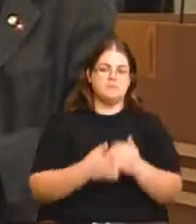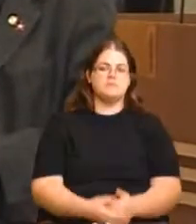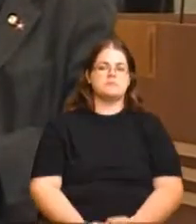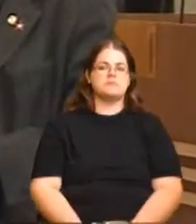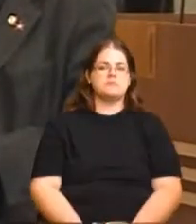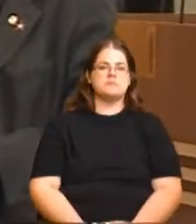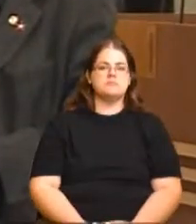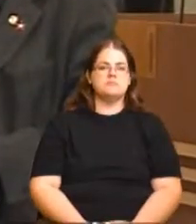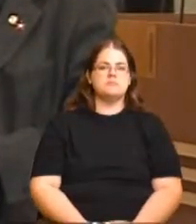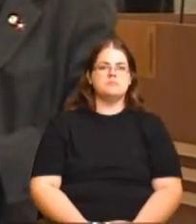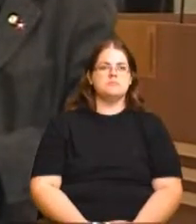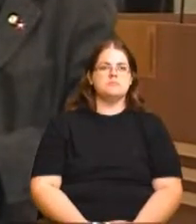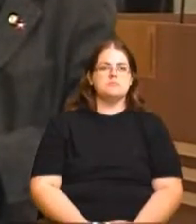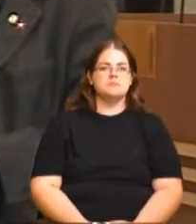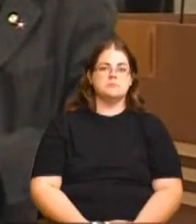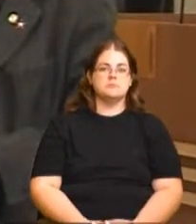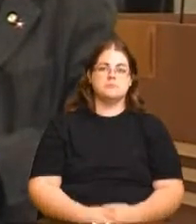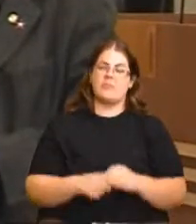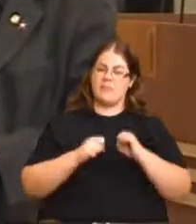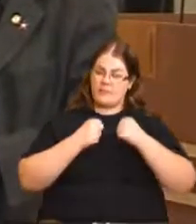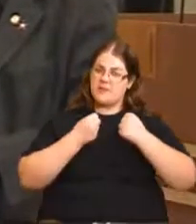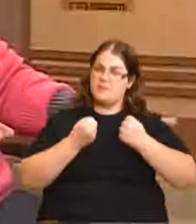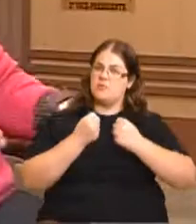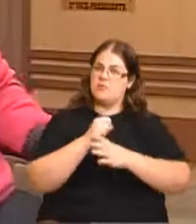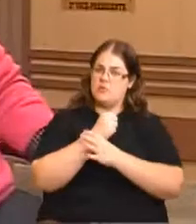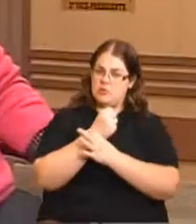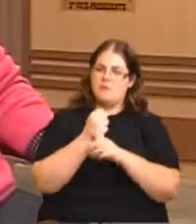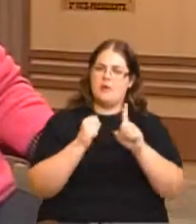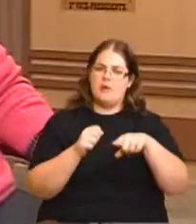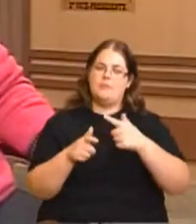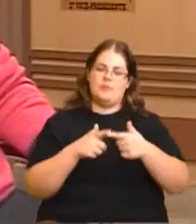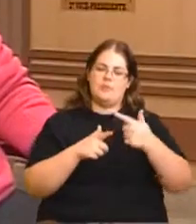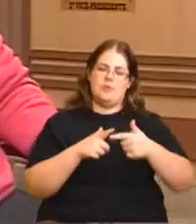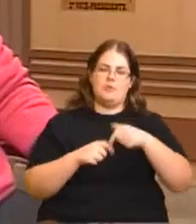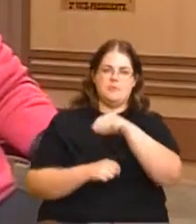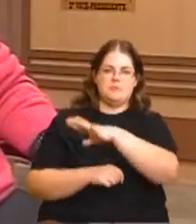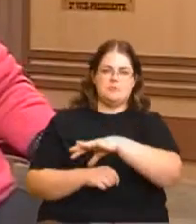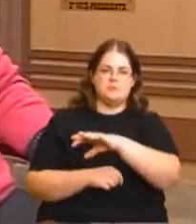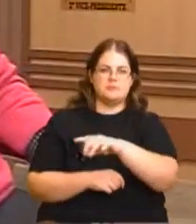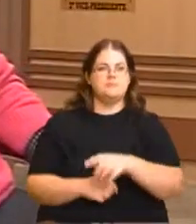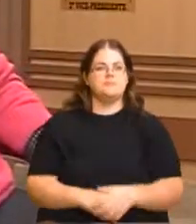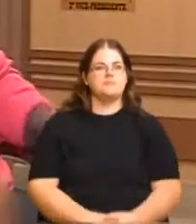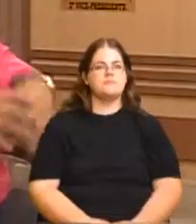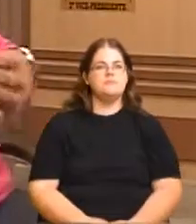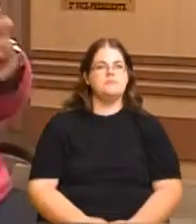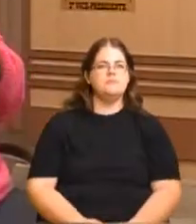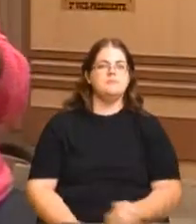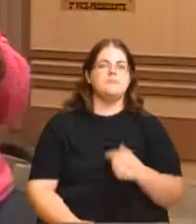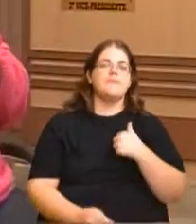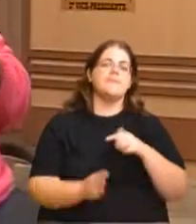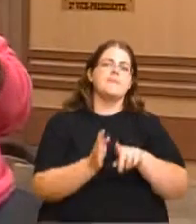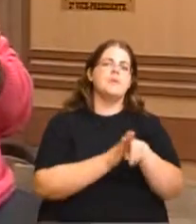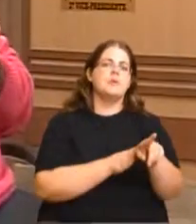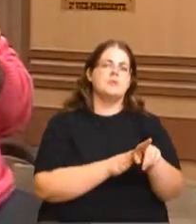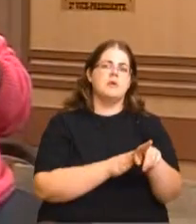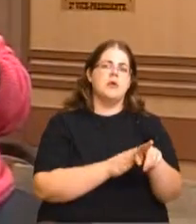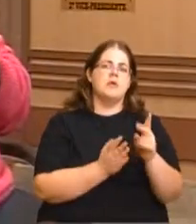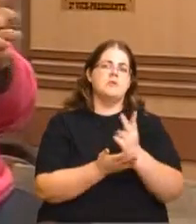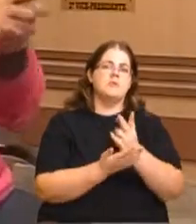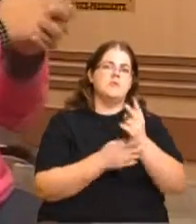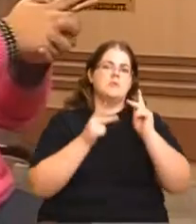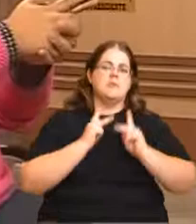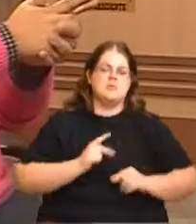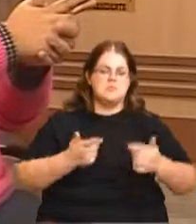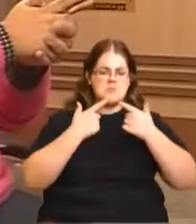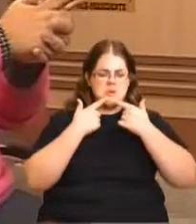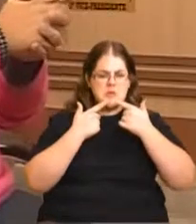muito. Segurança é um grande problema hoje, então, na Zona Norte. Segurança é um dos grandes problemas da Zona Norte. Deixa eu perguntar o seguinte, a gente vê muita reclamação em relação